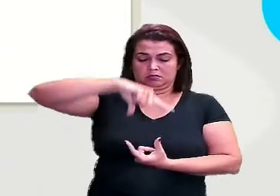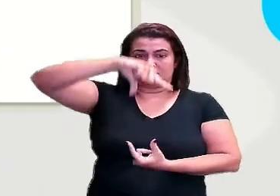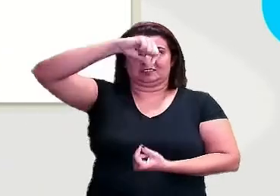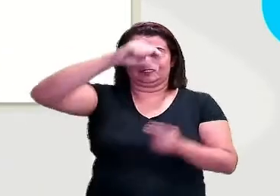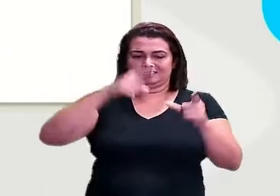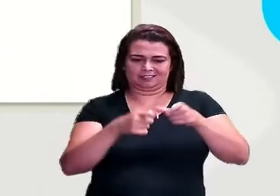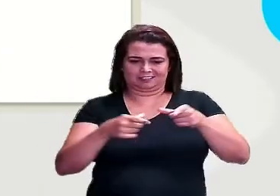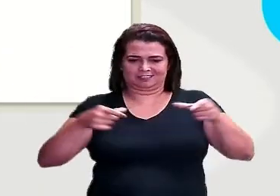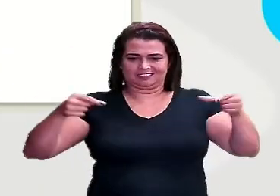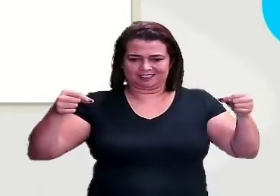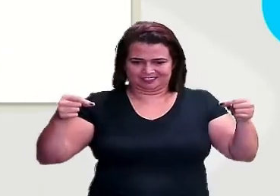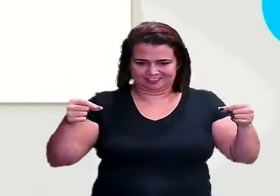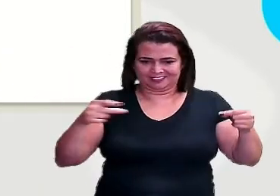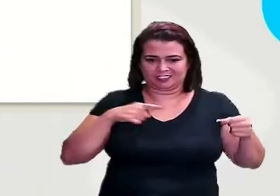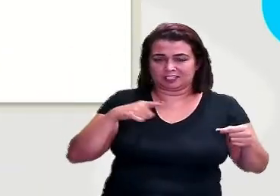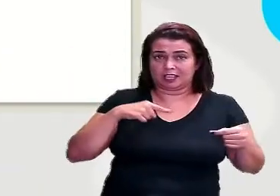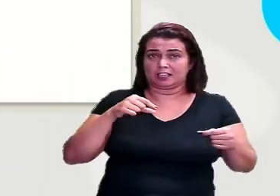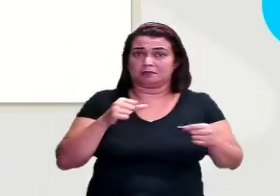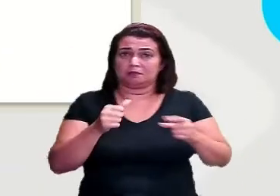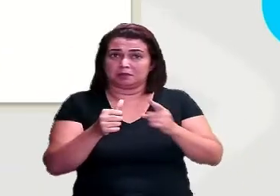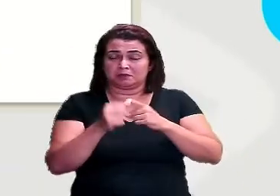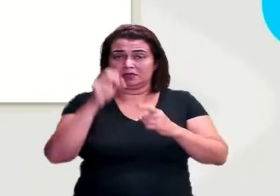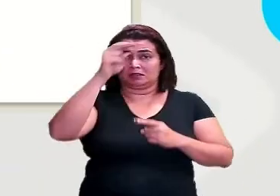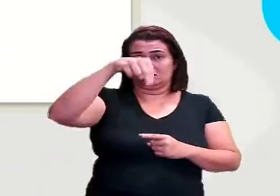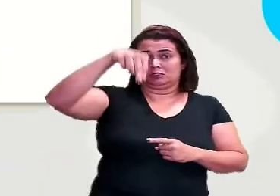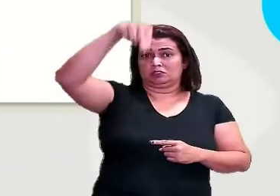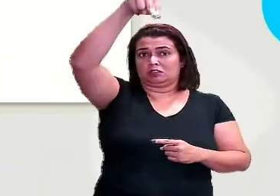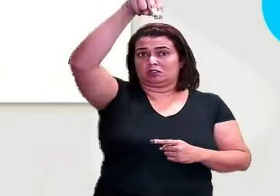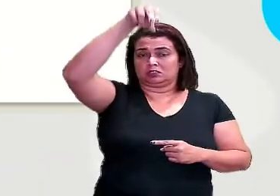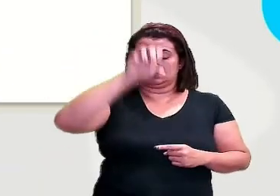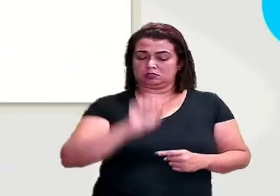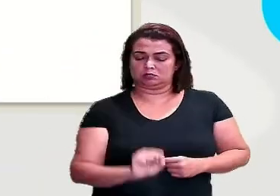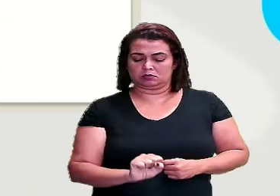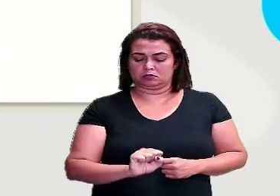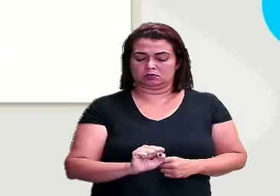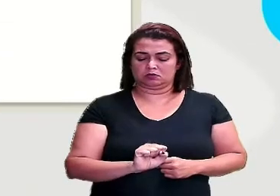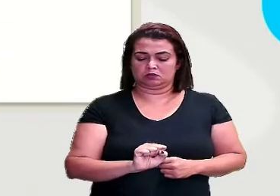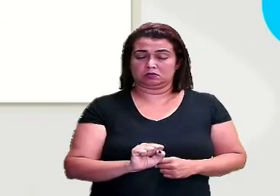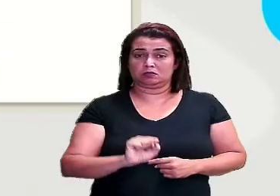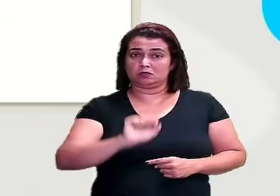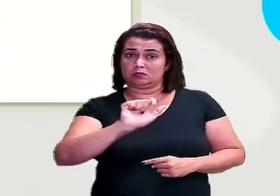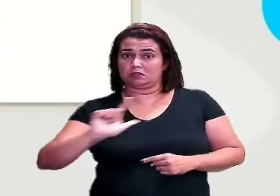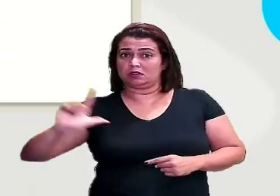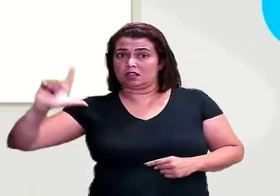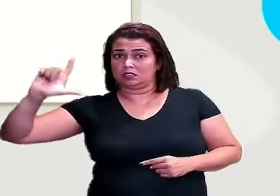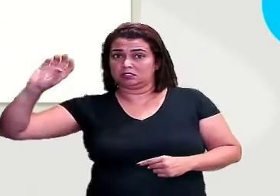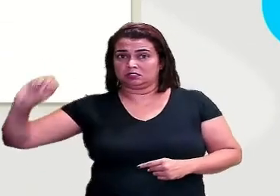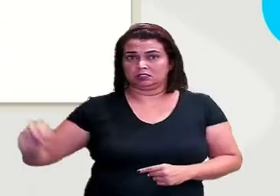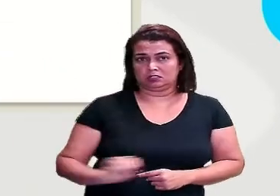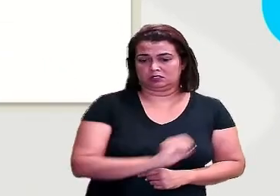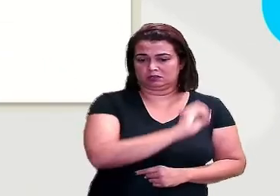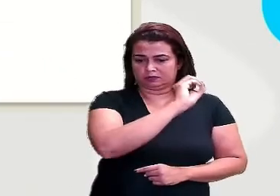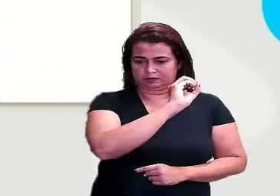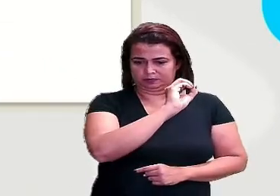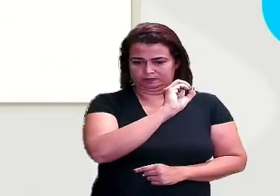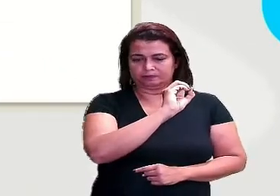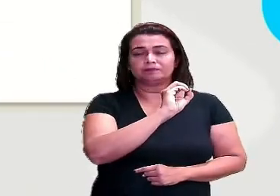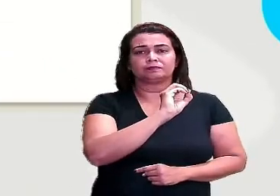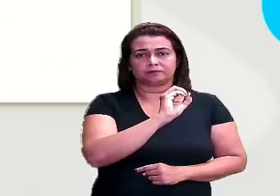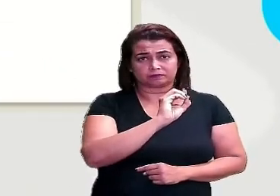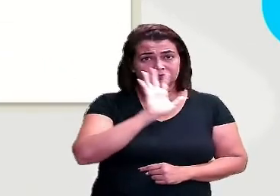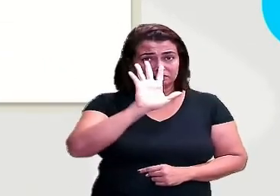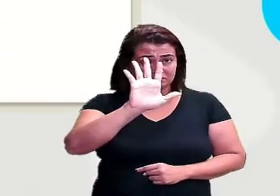pontos cardeais, né? Norte, sul, leste e oeste. Mas, além dos